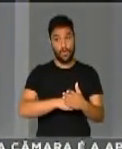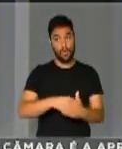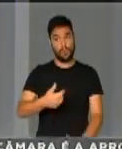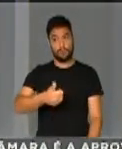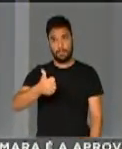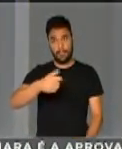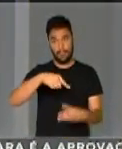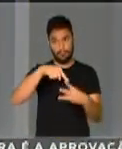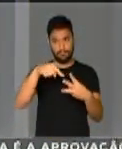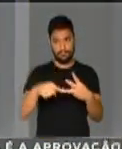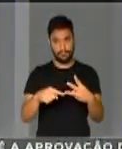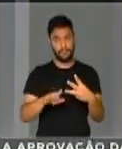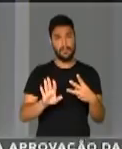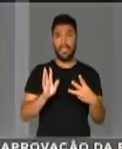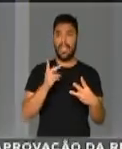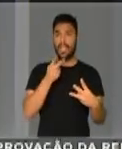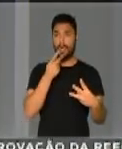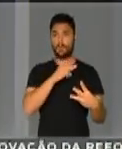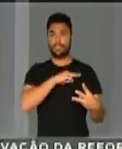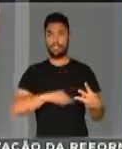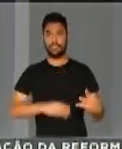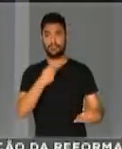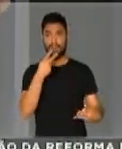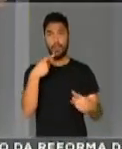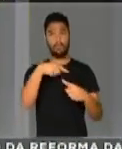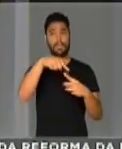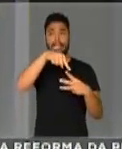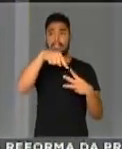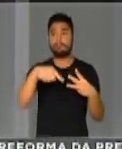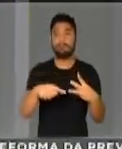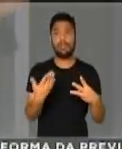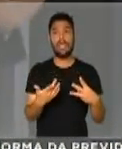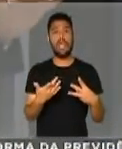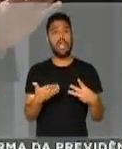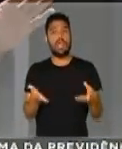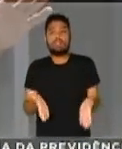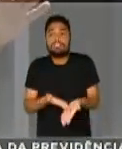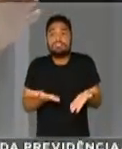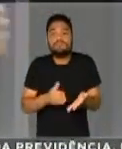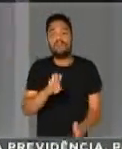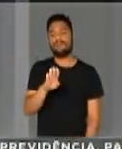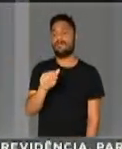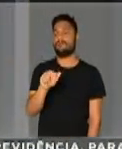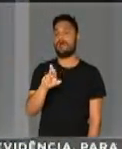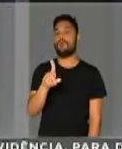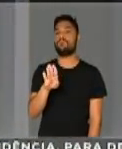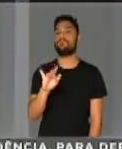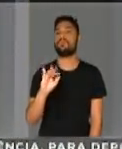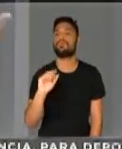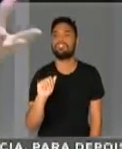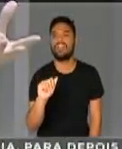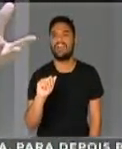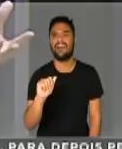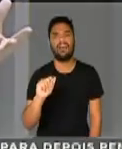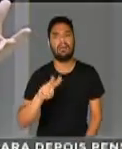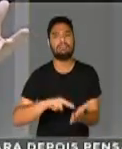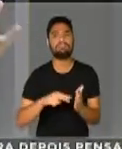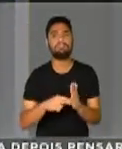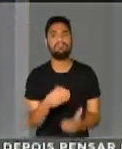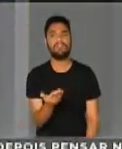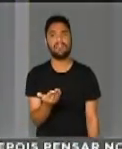inicial. E dizendo que era porque era uma universidade que promovia um balbúrdia. O que, que é